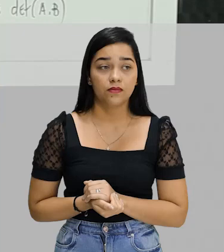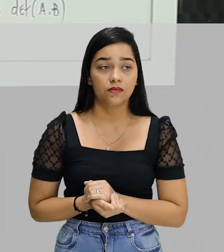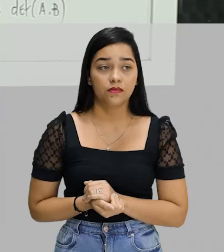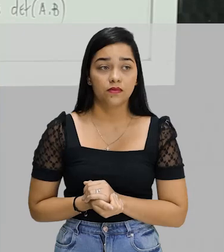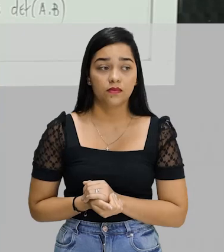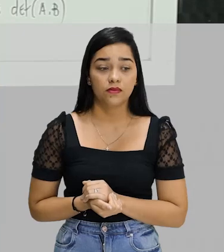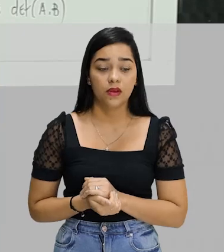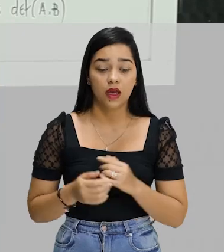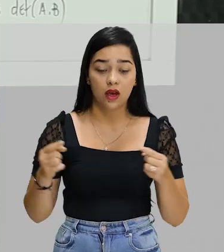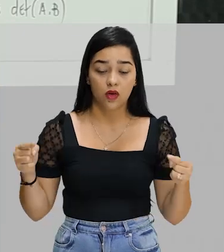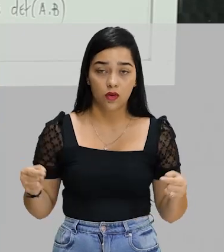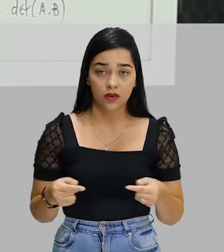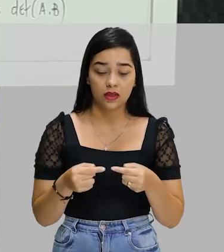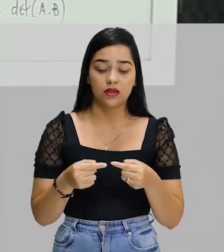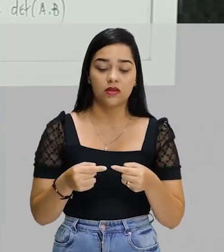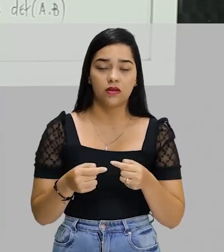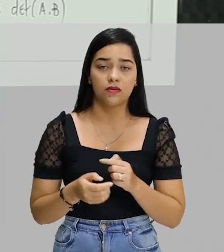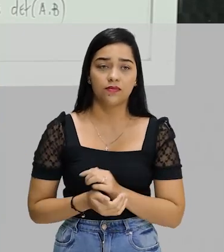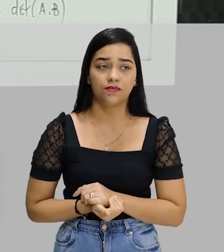é a combinação